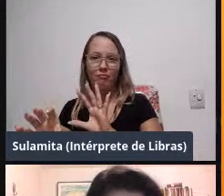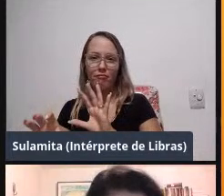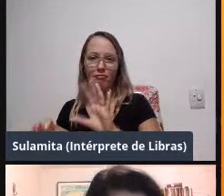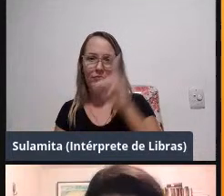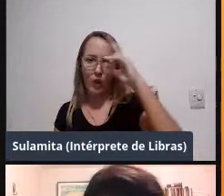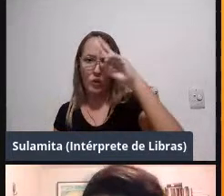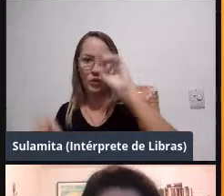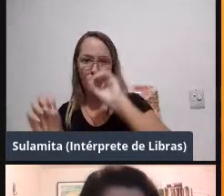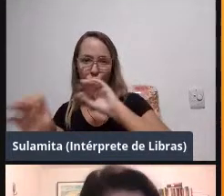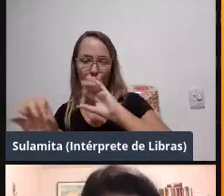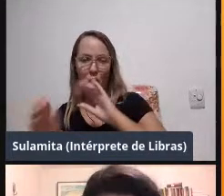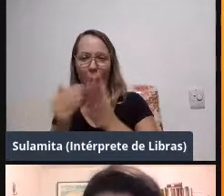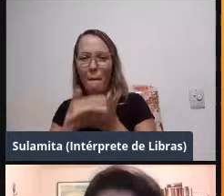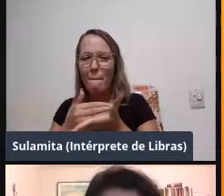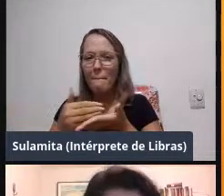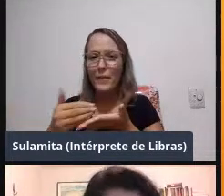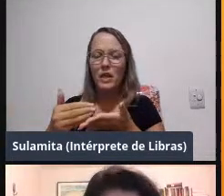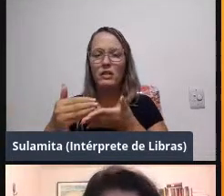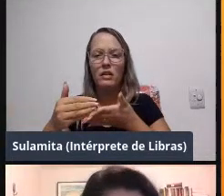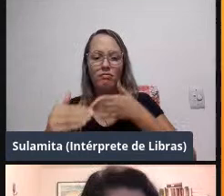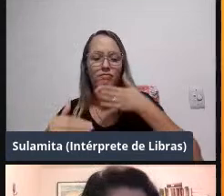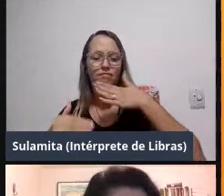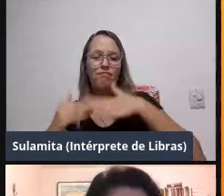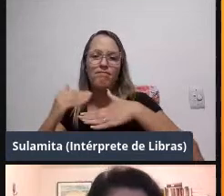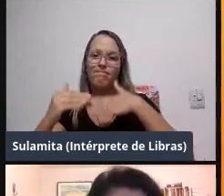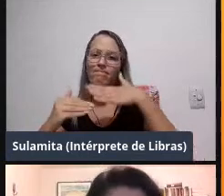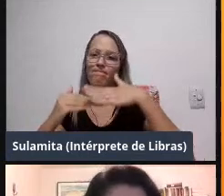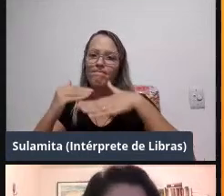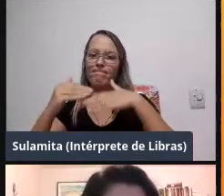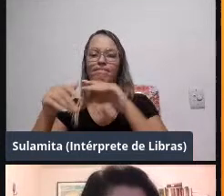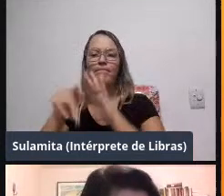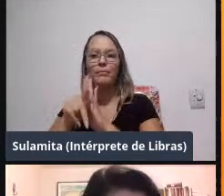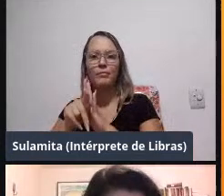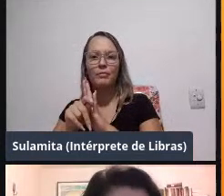começa a ser elaborada dentro de uma perspectiva